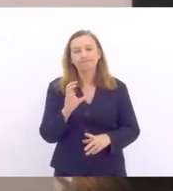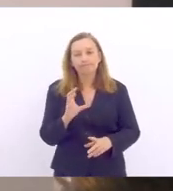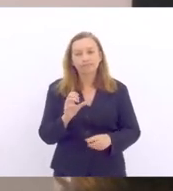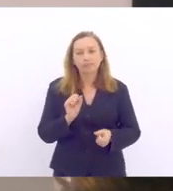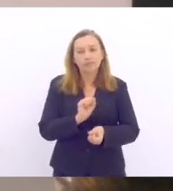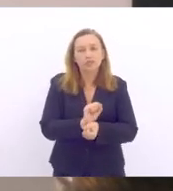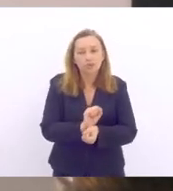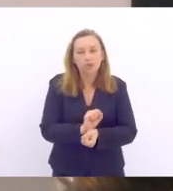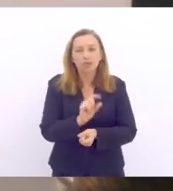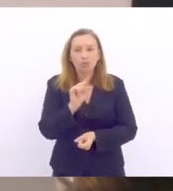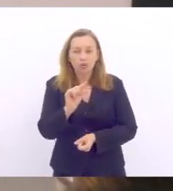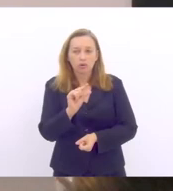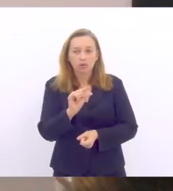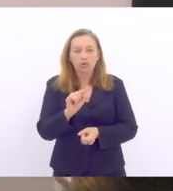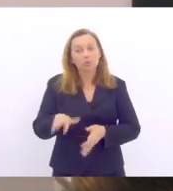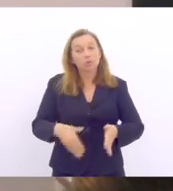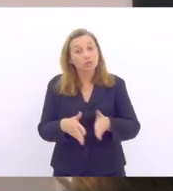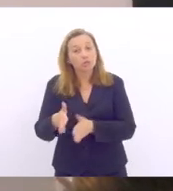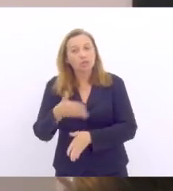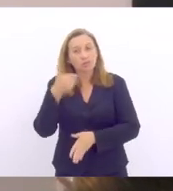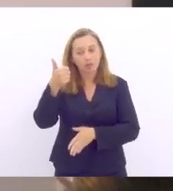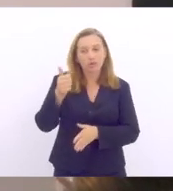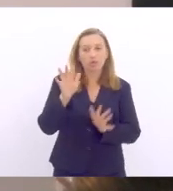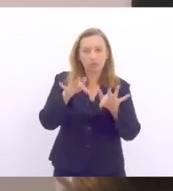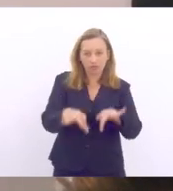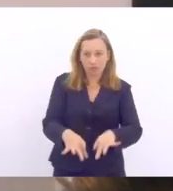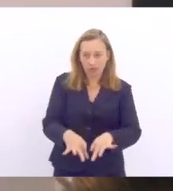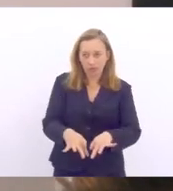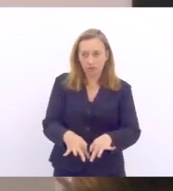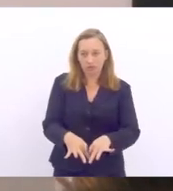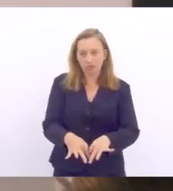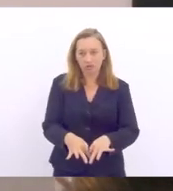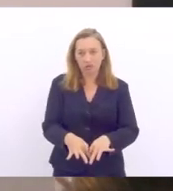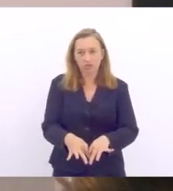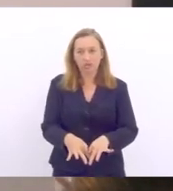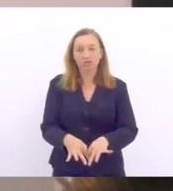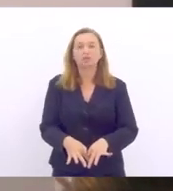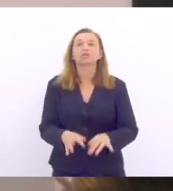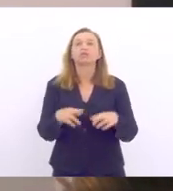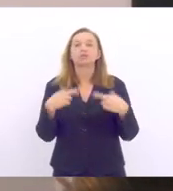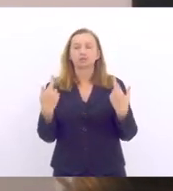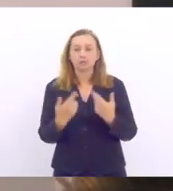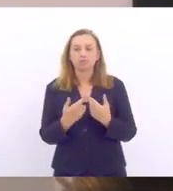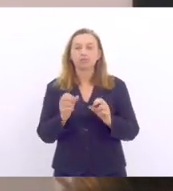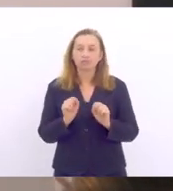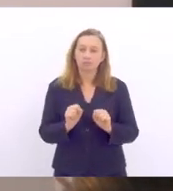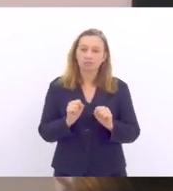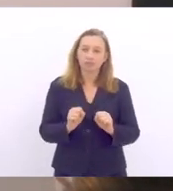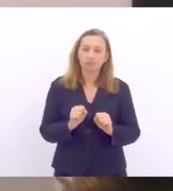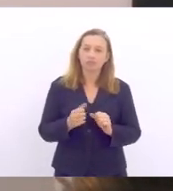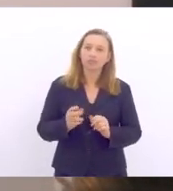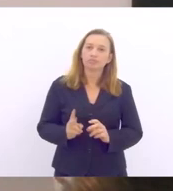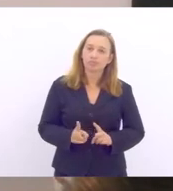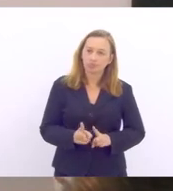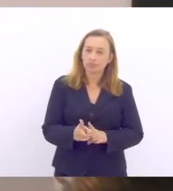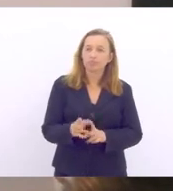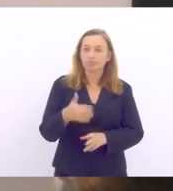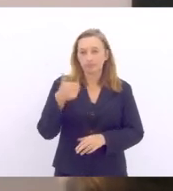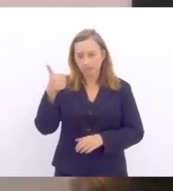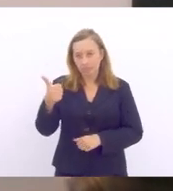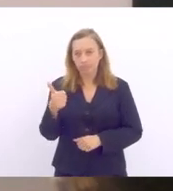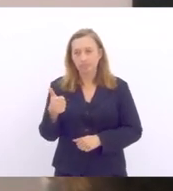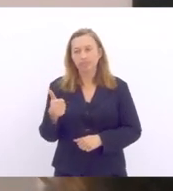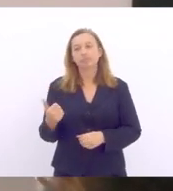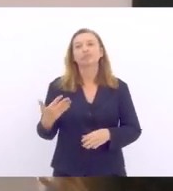e a gente conduzir melhor e ir para a base final aqui da reunião, para a gente poder estar seguindo da melhor maneira